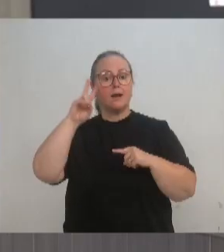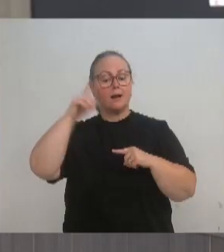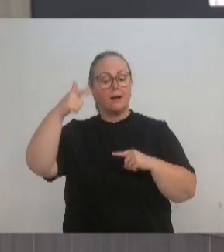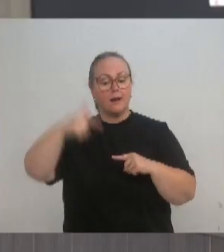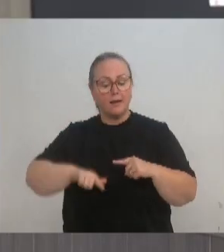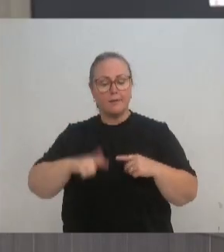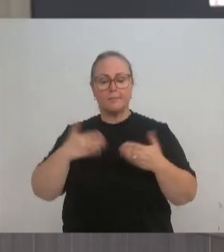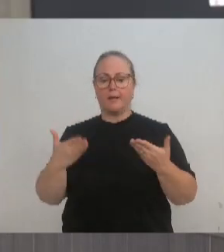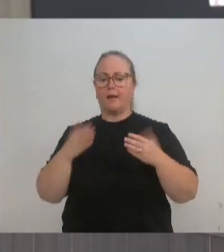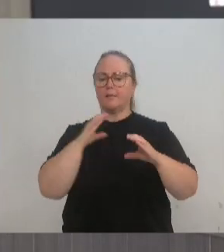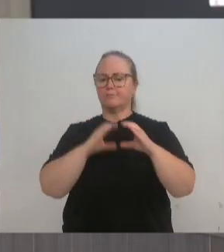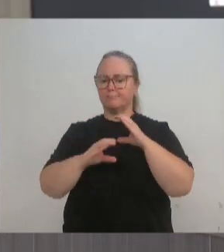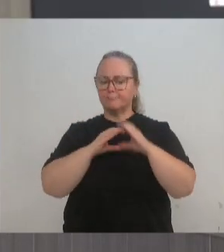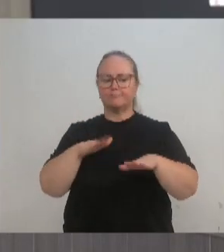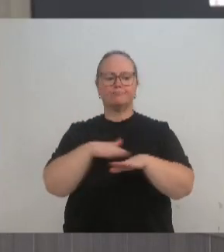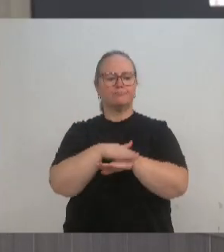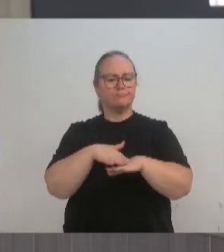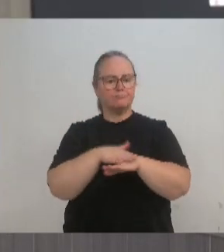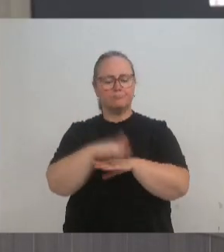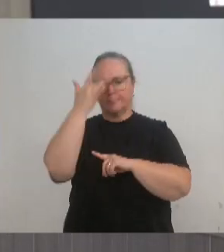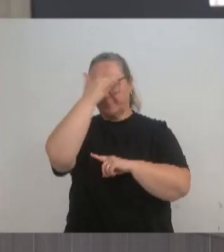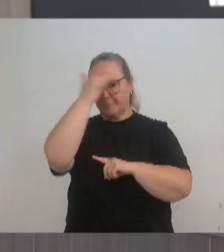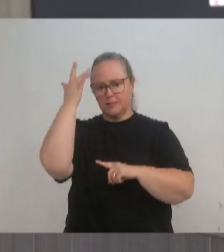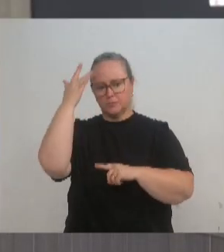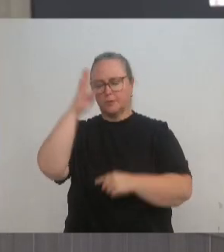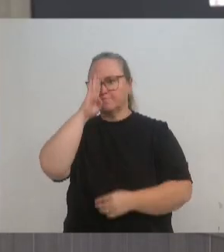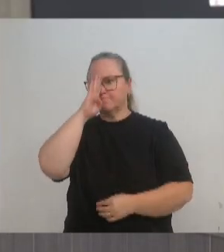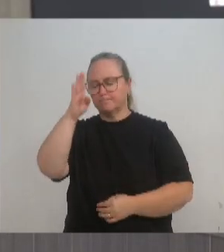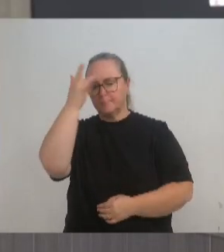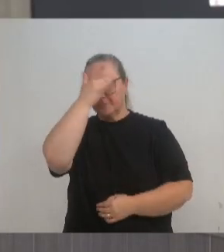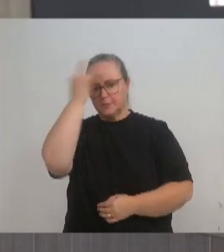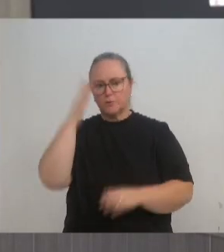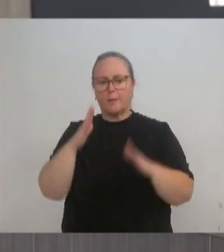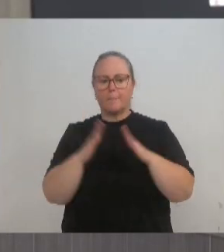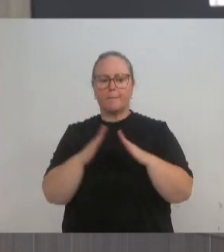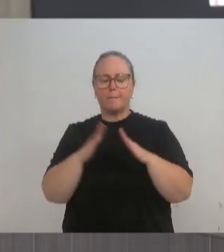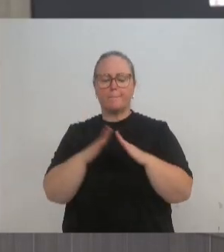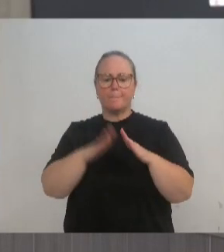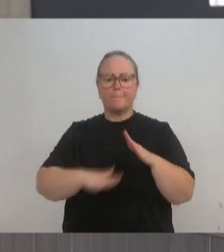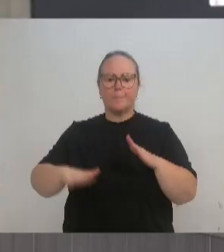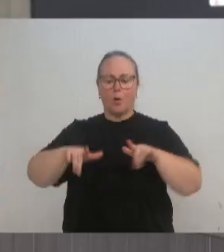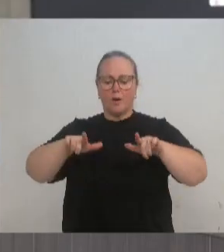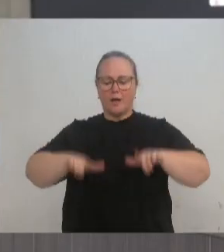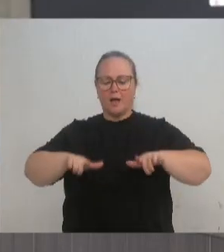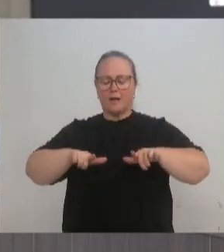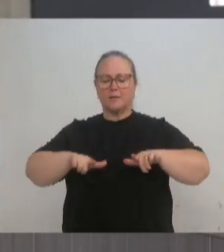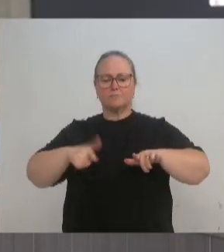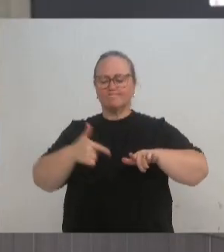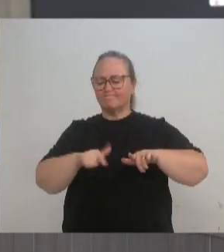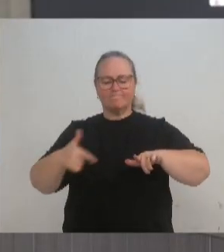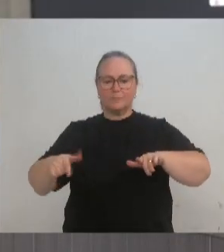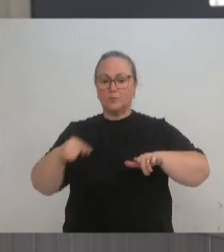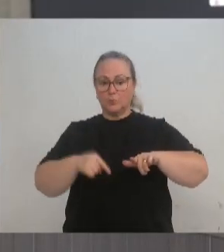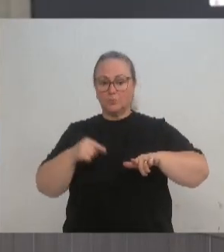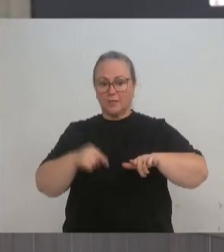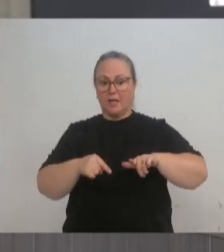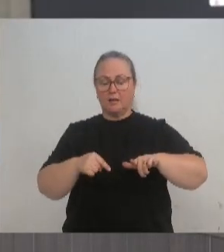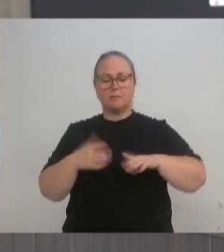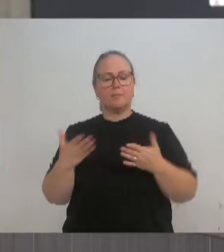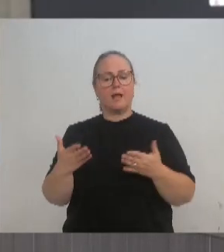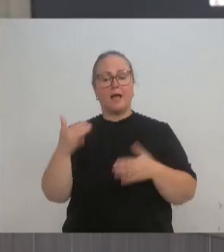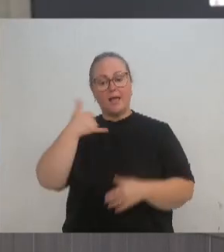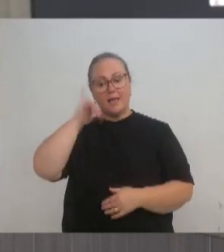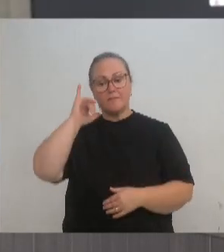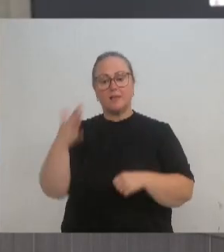comunicação com as pessoas, principalmente com as pessoas que moram em áreas que não estão regularizadas, para que elas não caiam em golpes, como